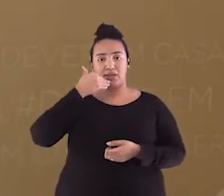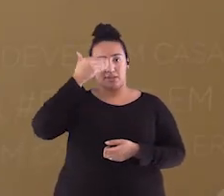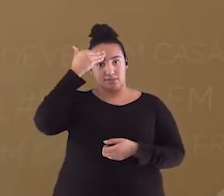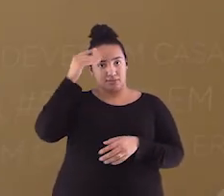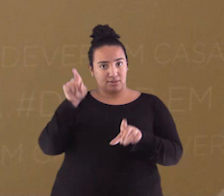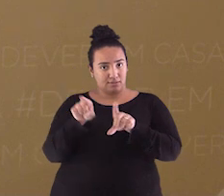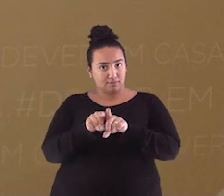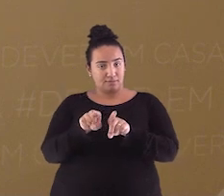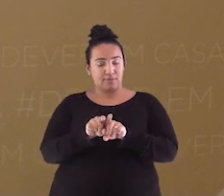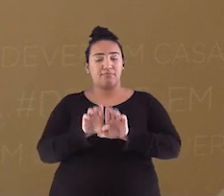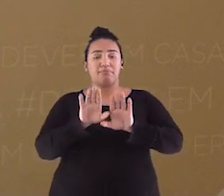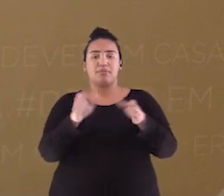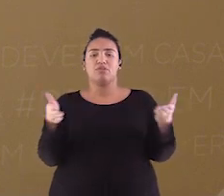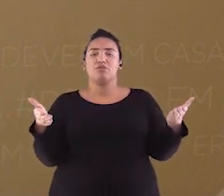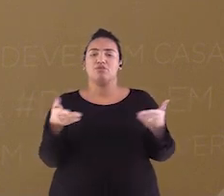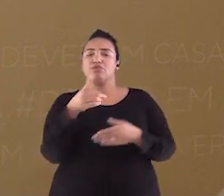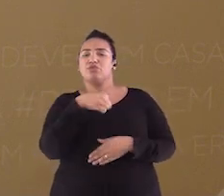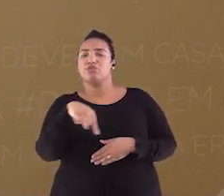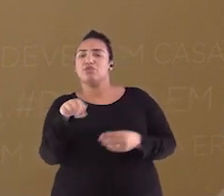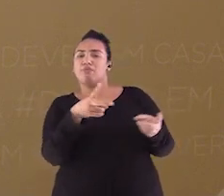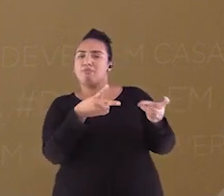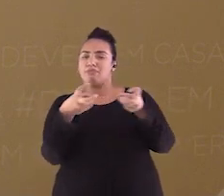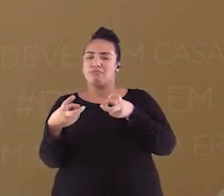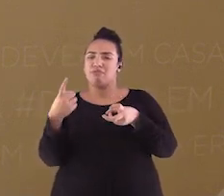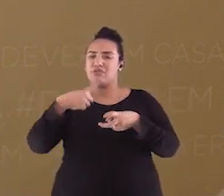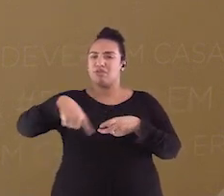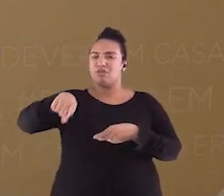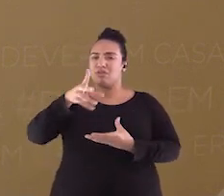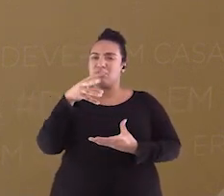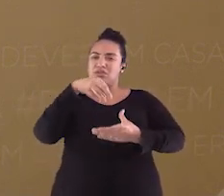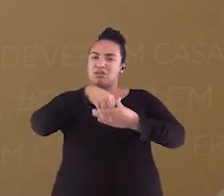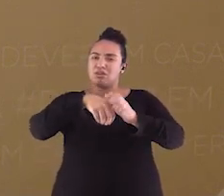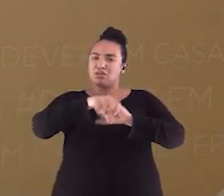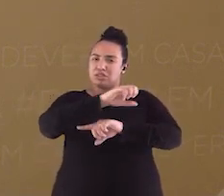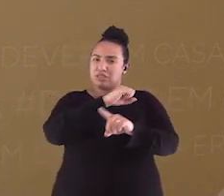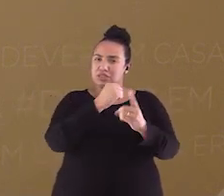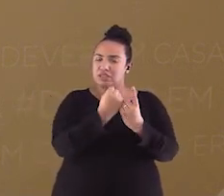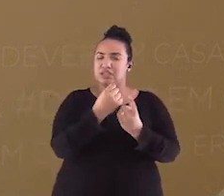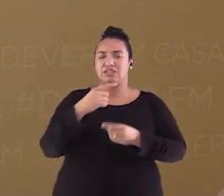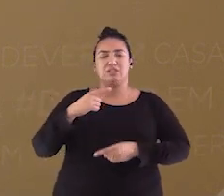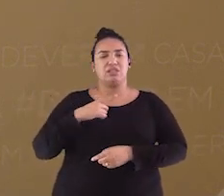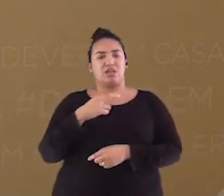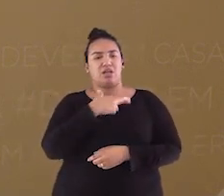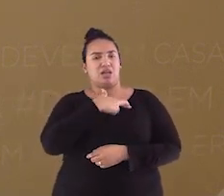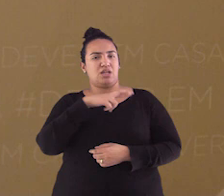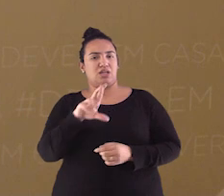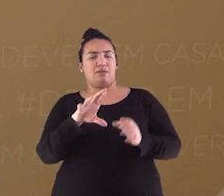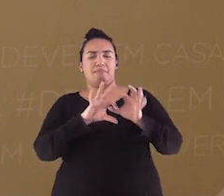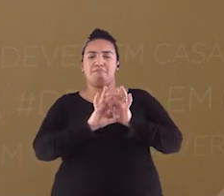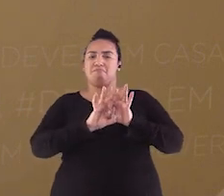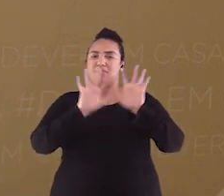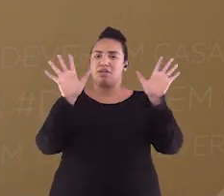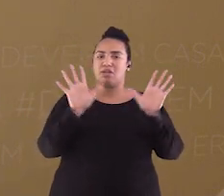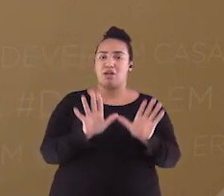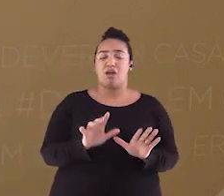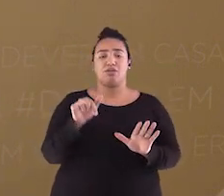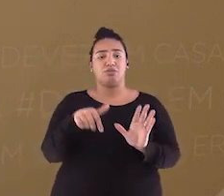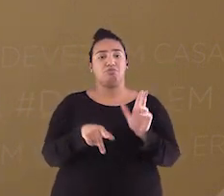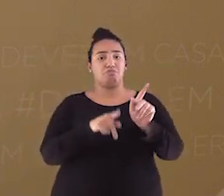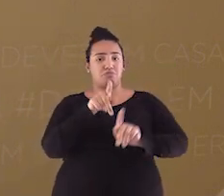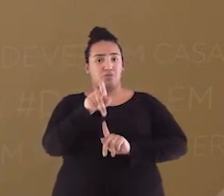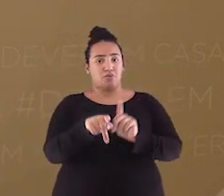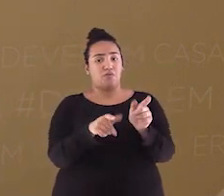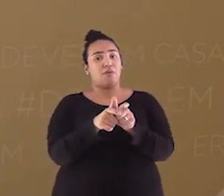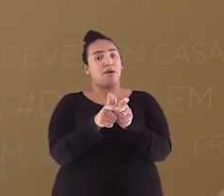hoje, mesmo estando em uma sociedade globalizada, com grande liberdade religiosa para a maior parte dos povos